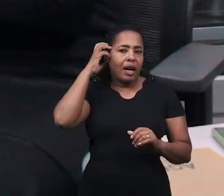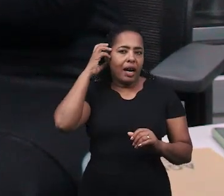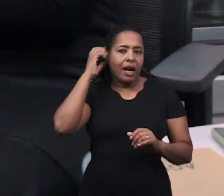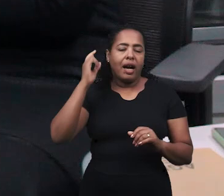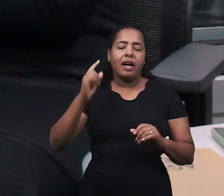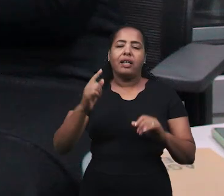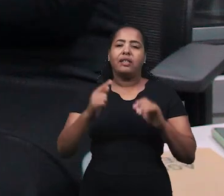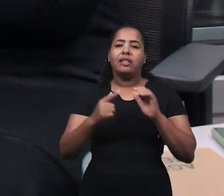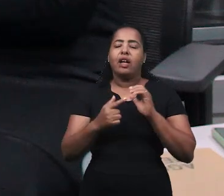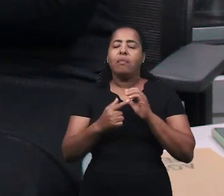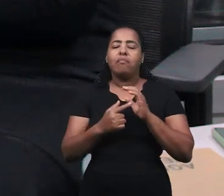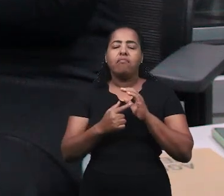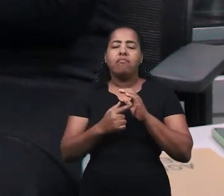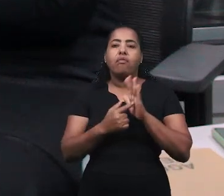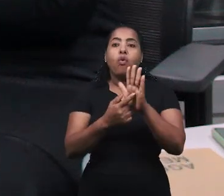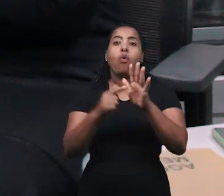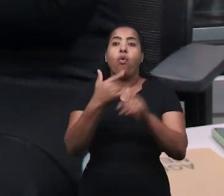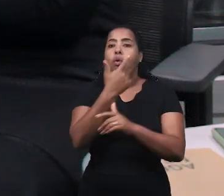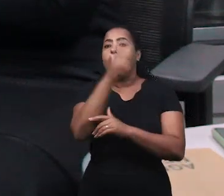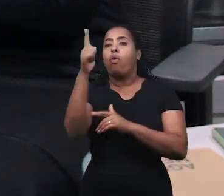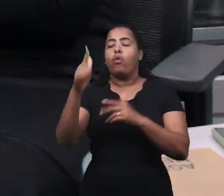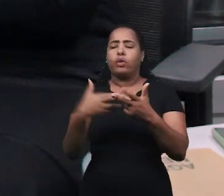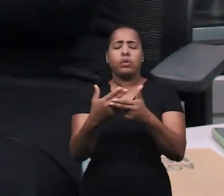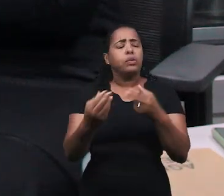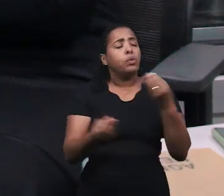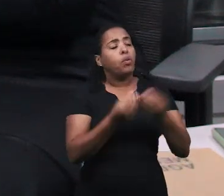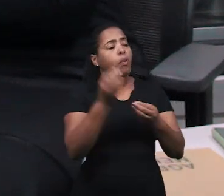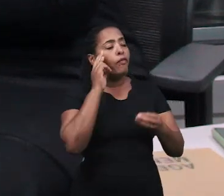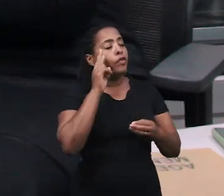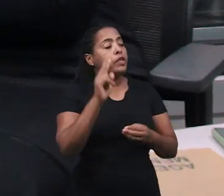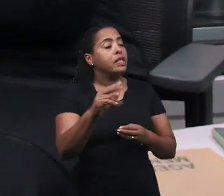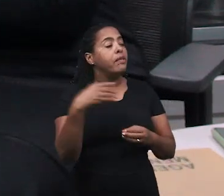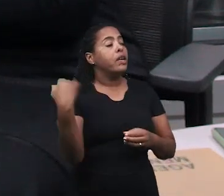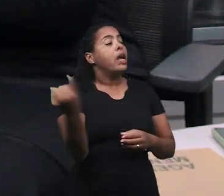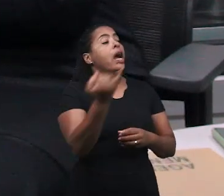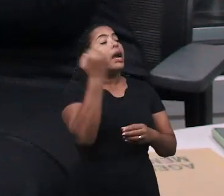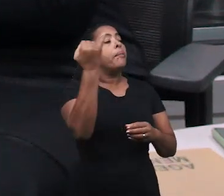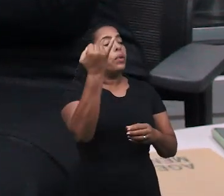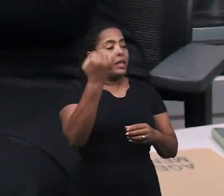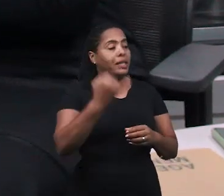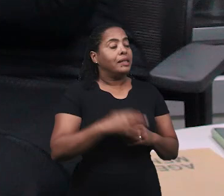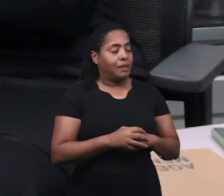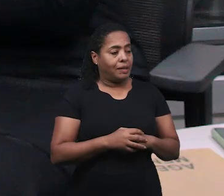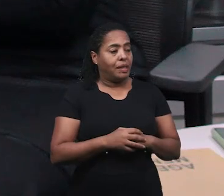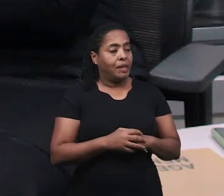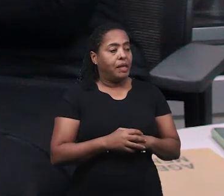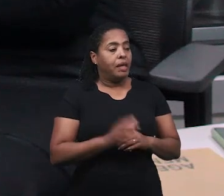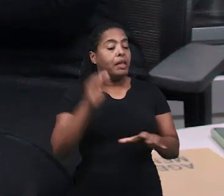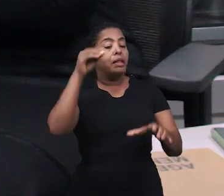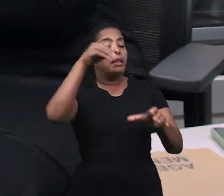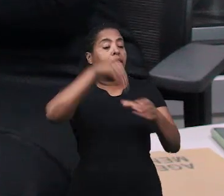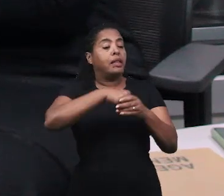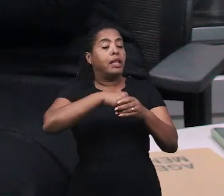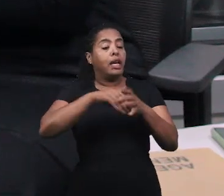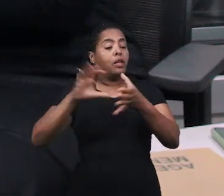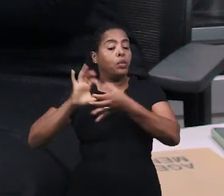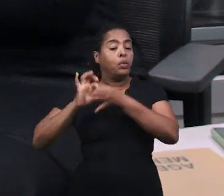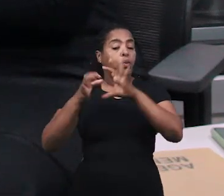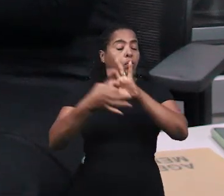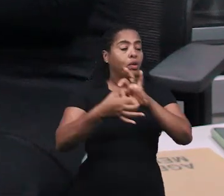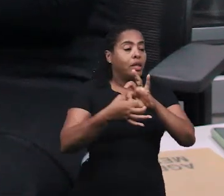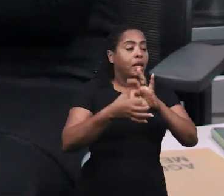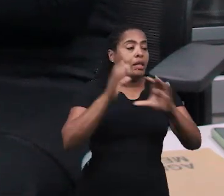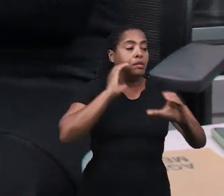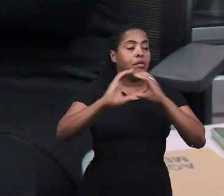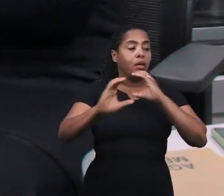a rádio ela proporciona muitas outras coisas. Como é que você vê isso? Como é que você vê a importância da rádio no contexto da comunicação